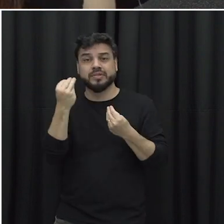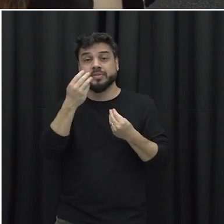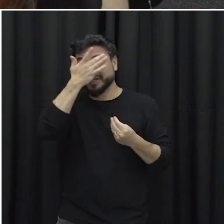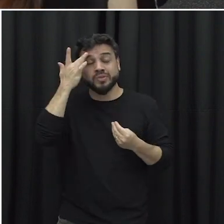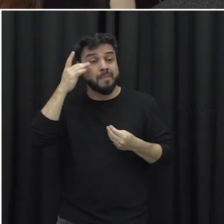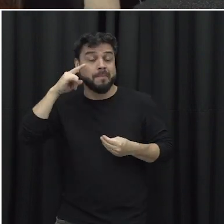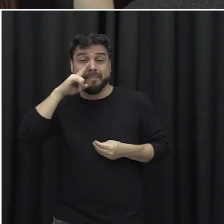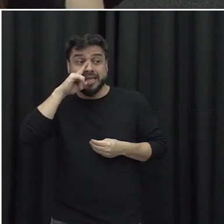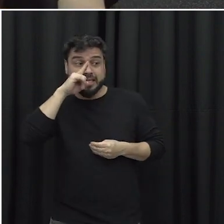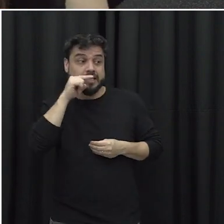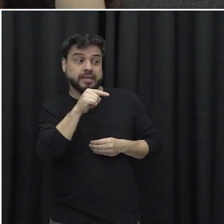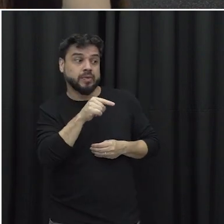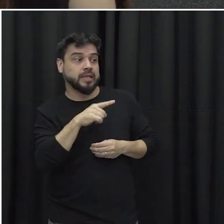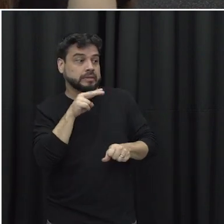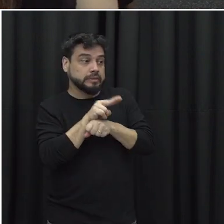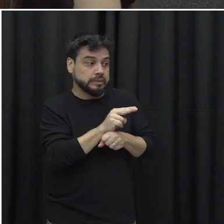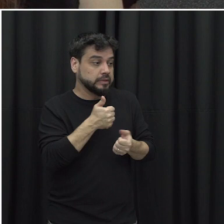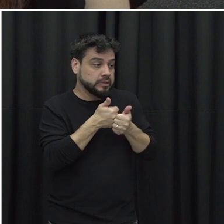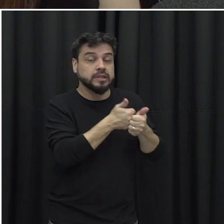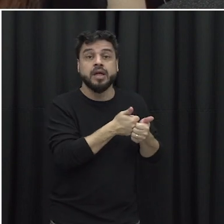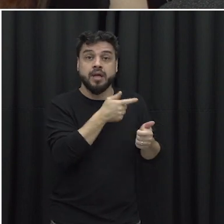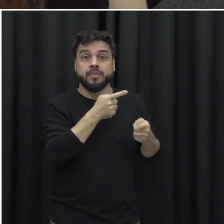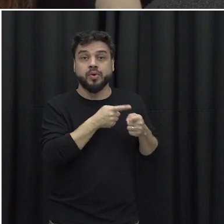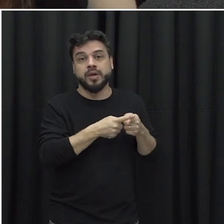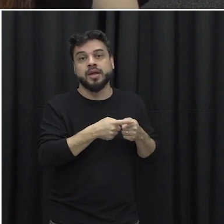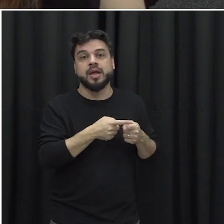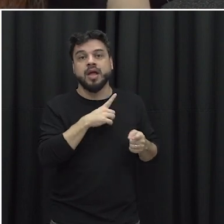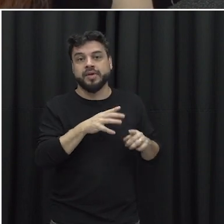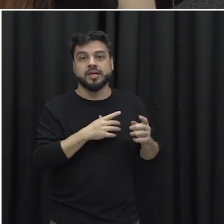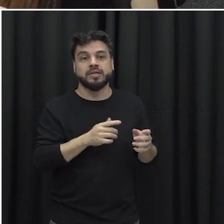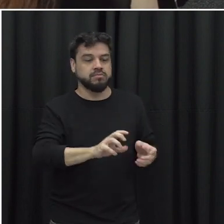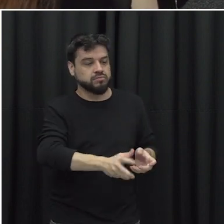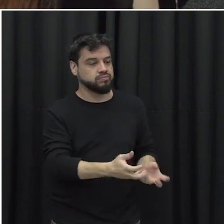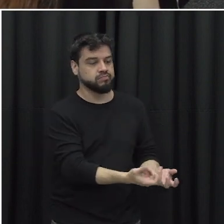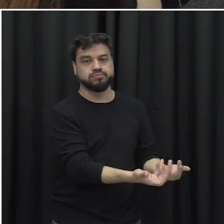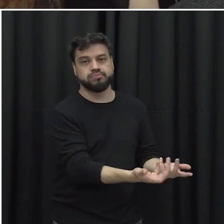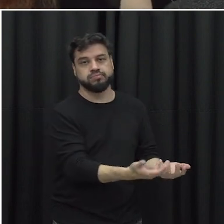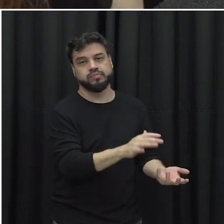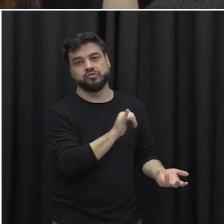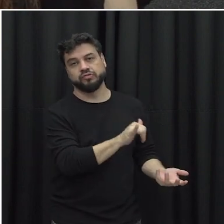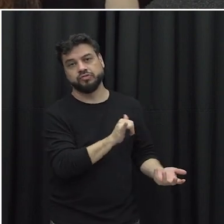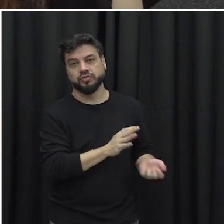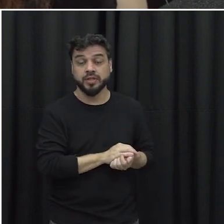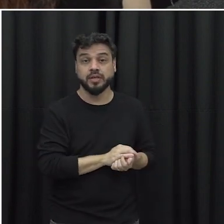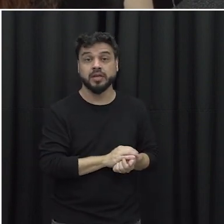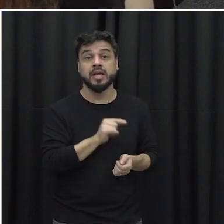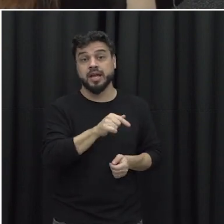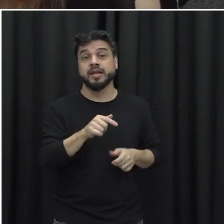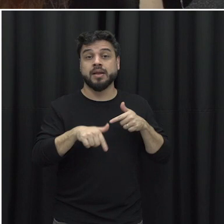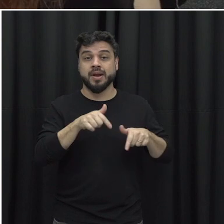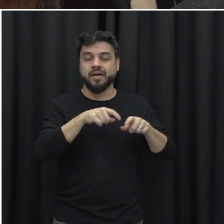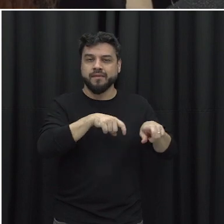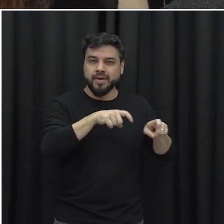ali na sua casa, no seu dia a dia, como deixar fogo ligado. Ele é agricultor, então ele